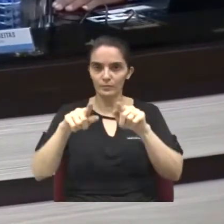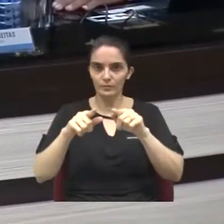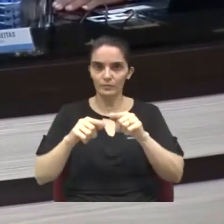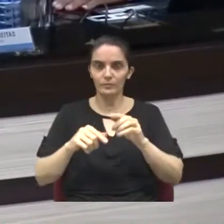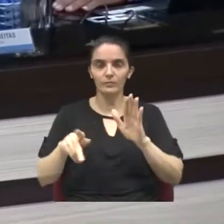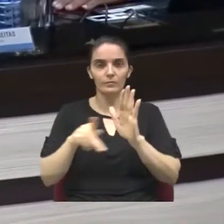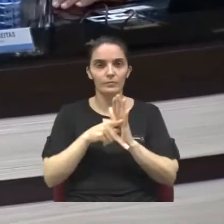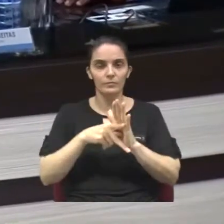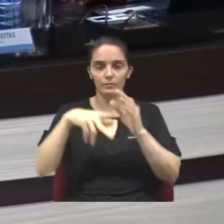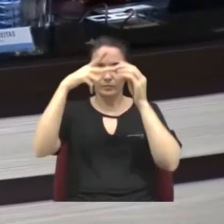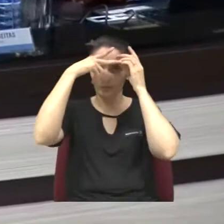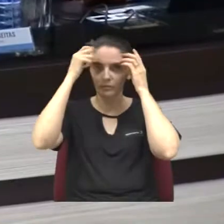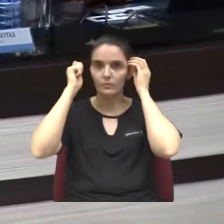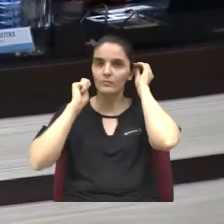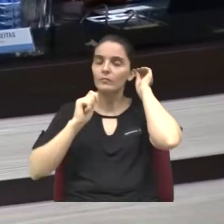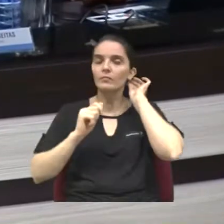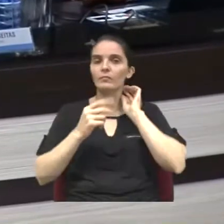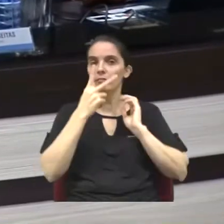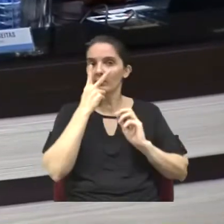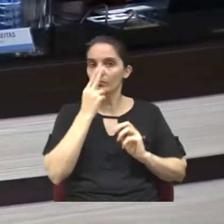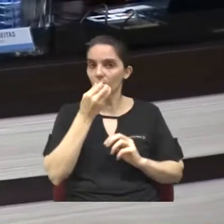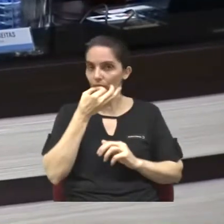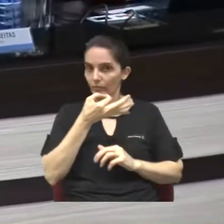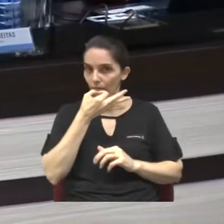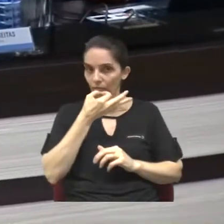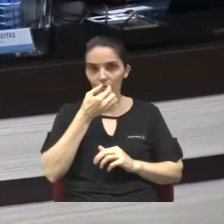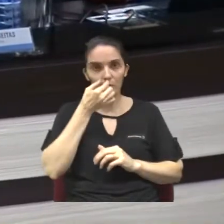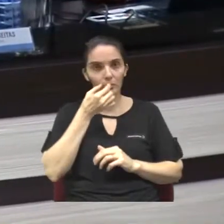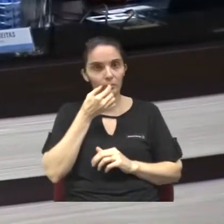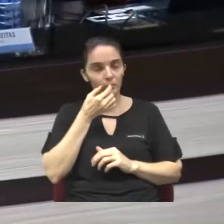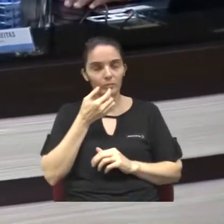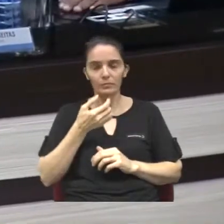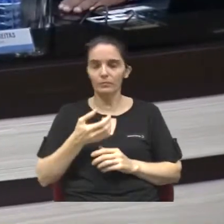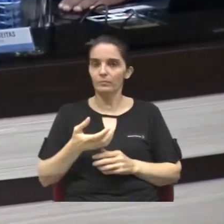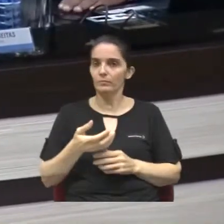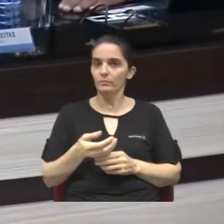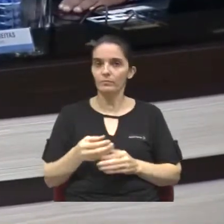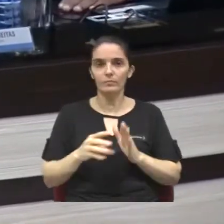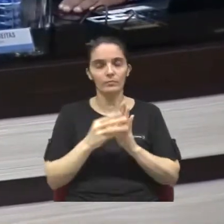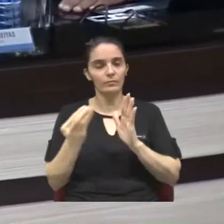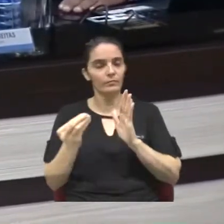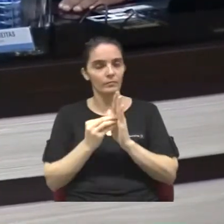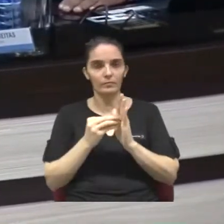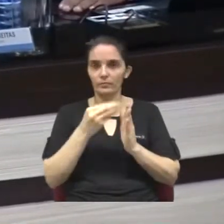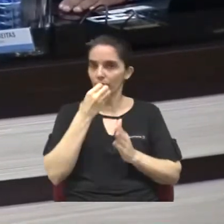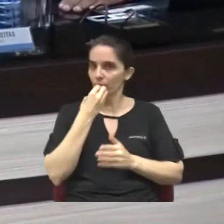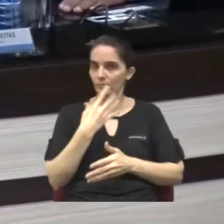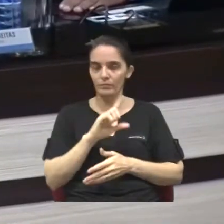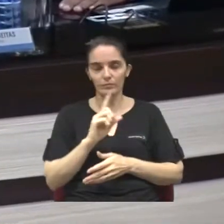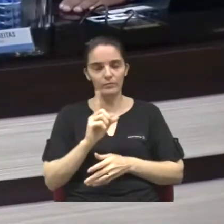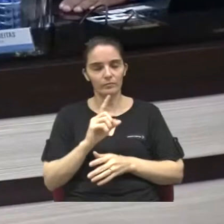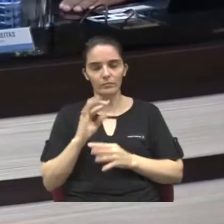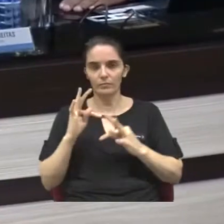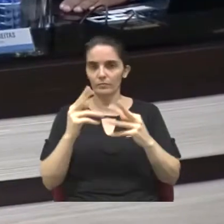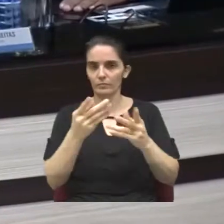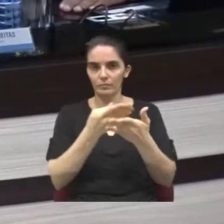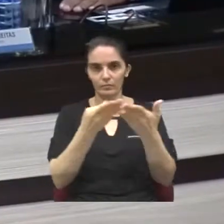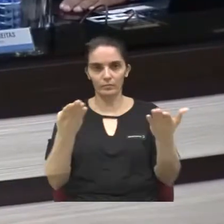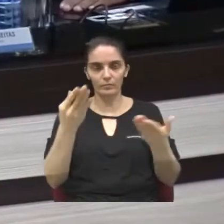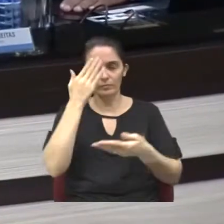Poder Executivo. É o meu parecer desfavorável à presente emenda para ser devidamente conhecido pelos